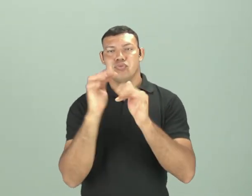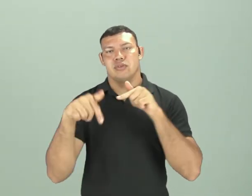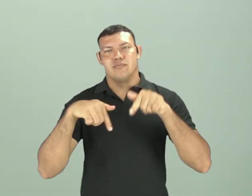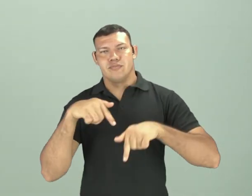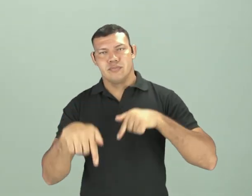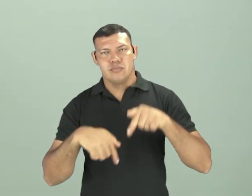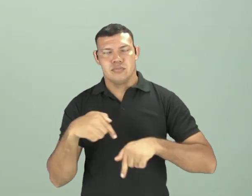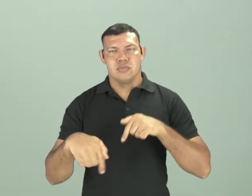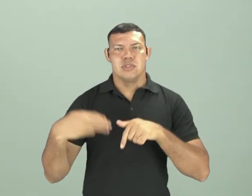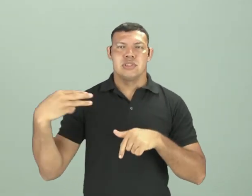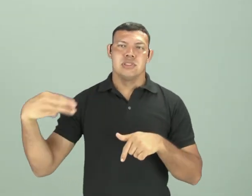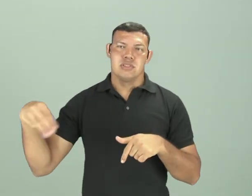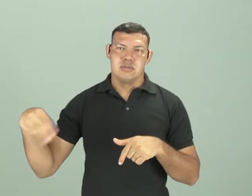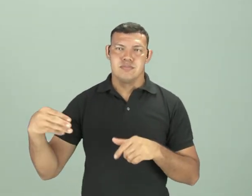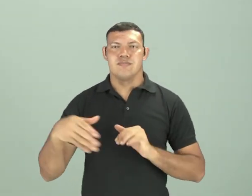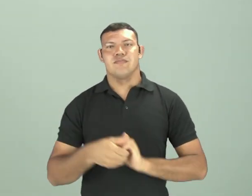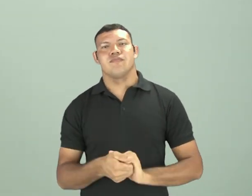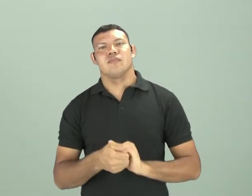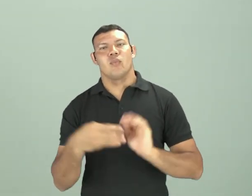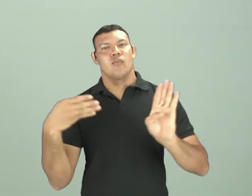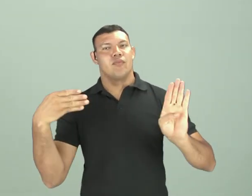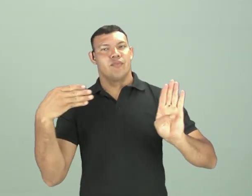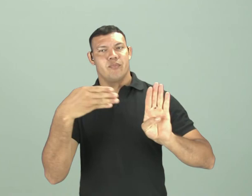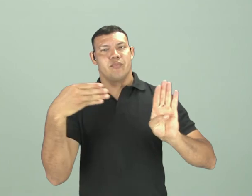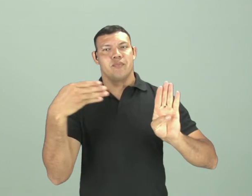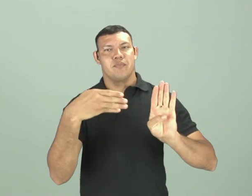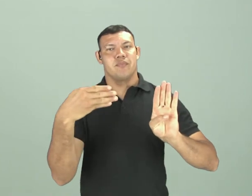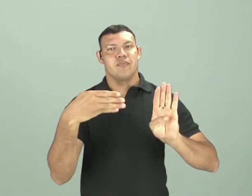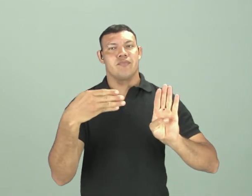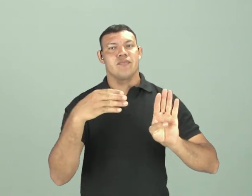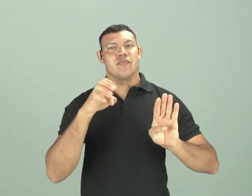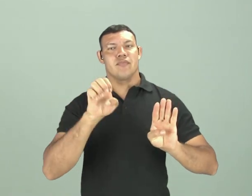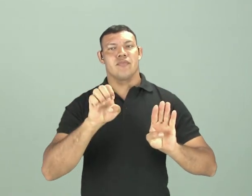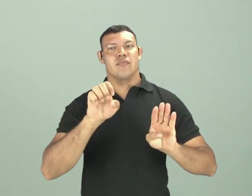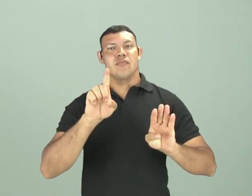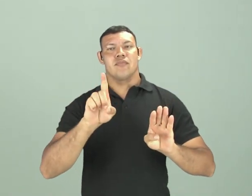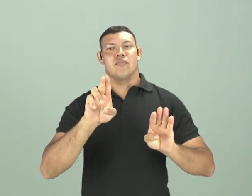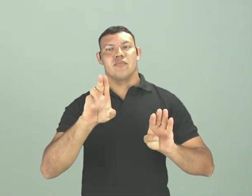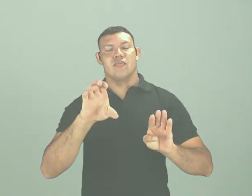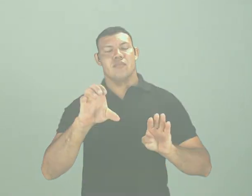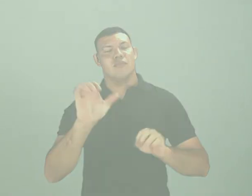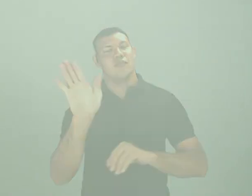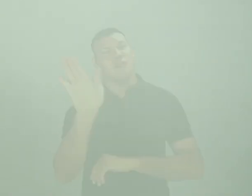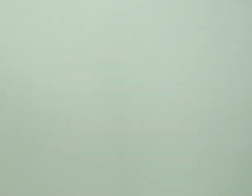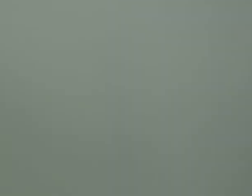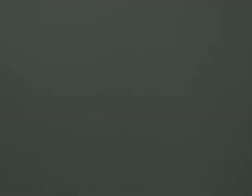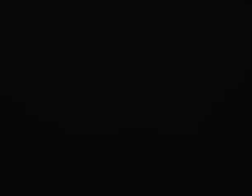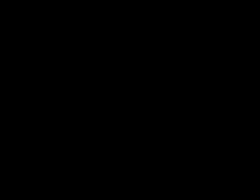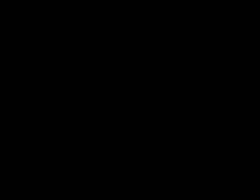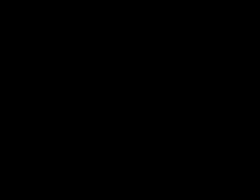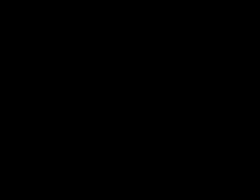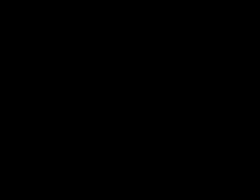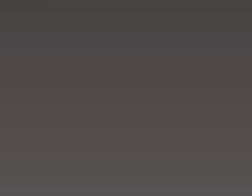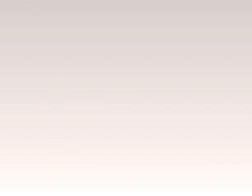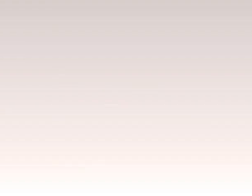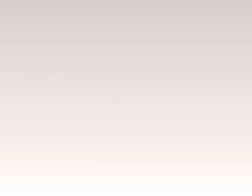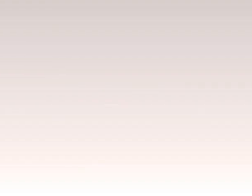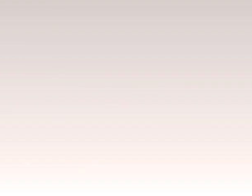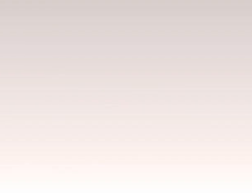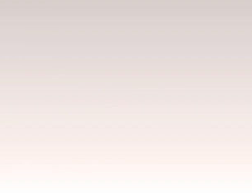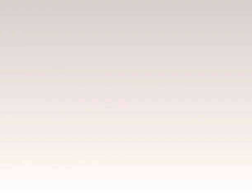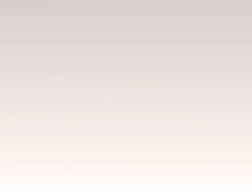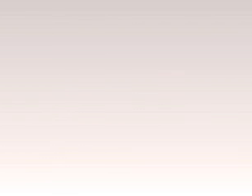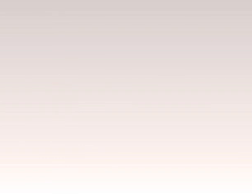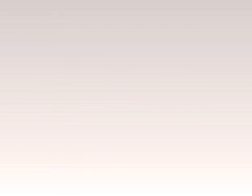química, matemática. Então você pode estar acessando a plataforma Eduque. Até mais!